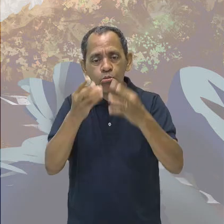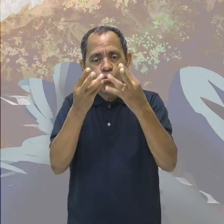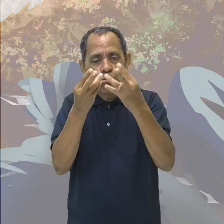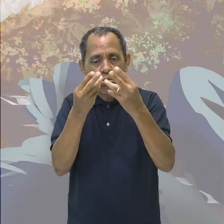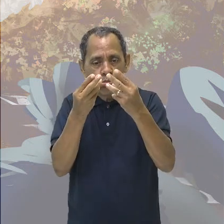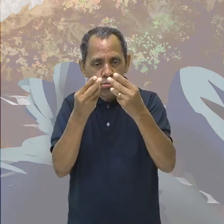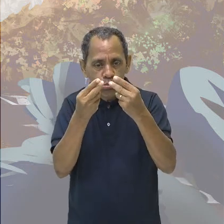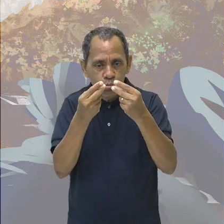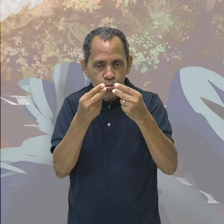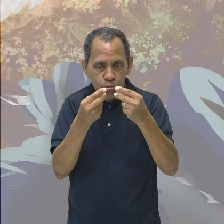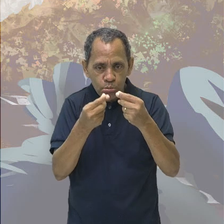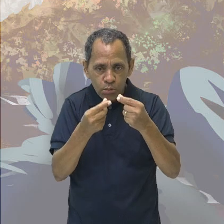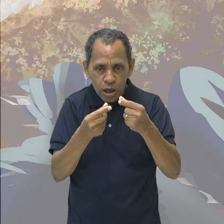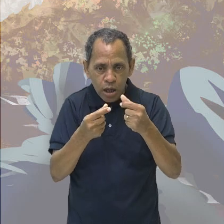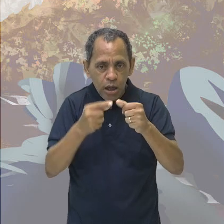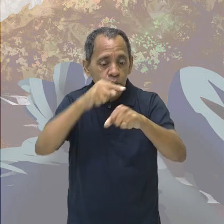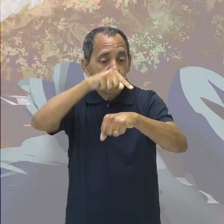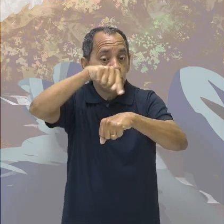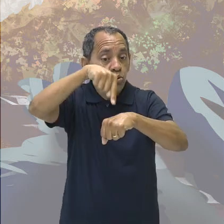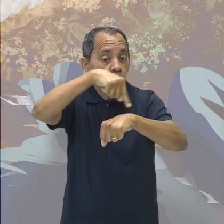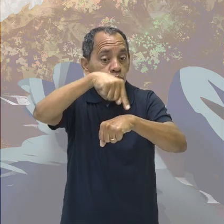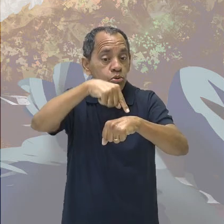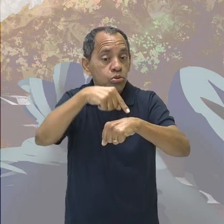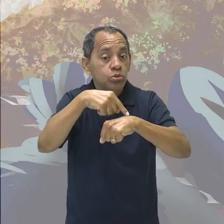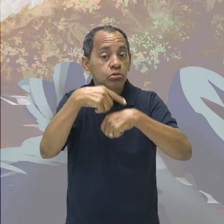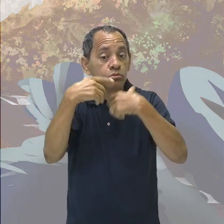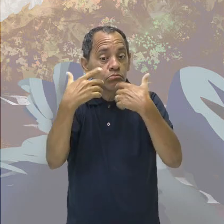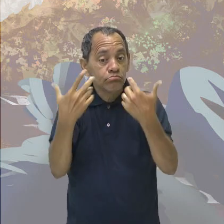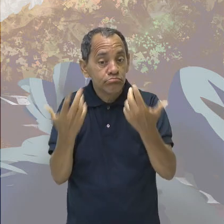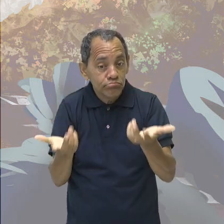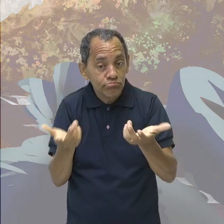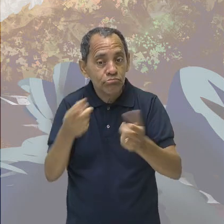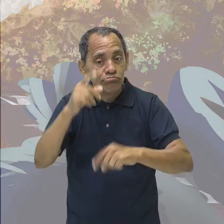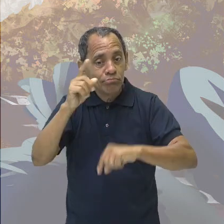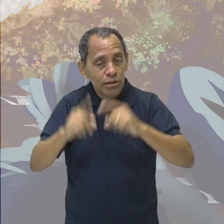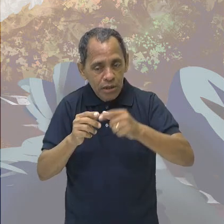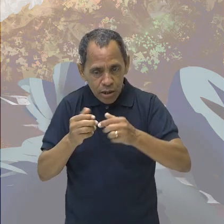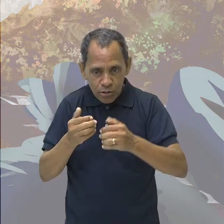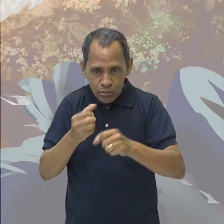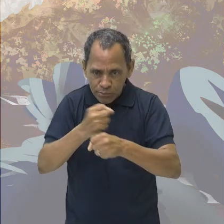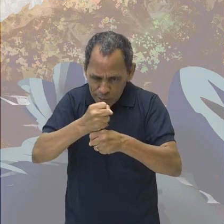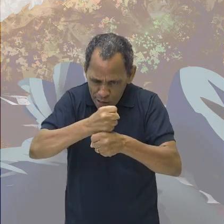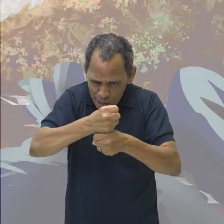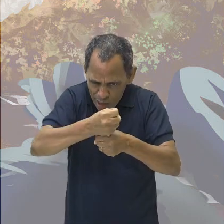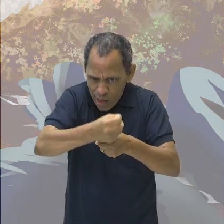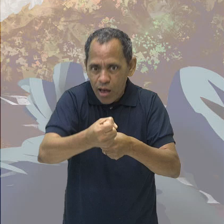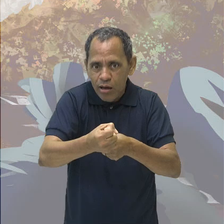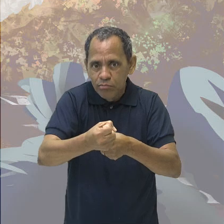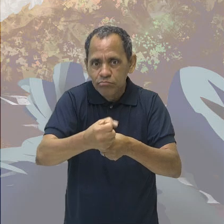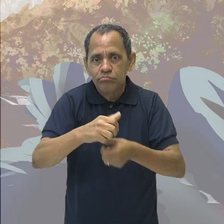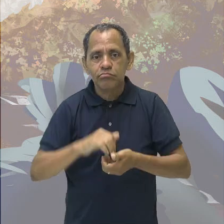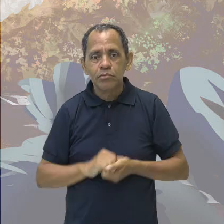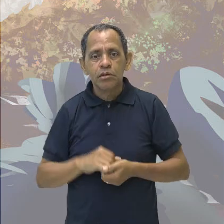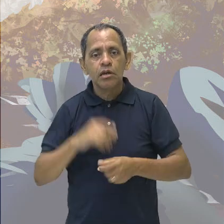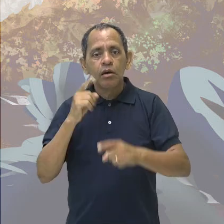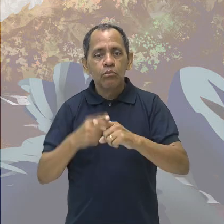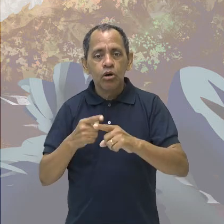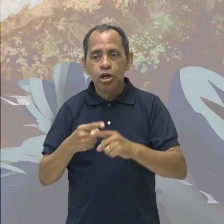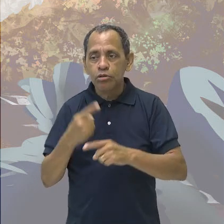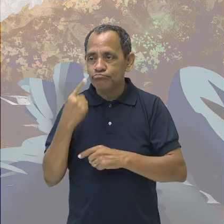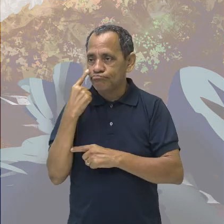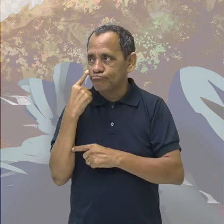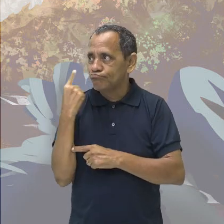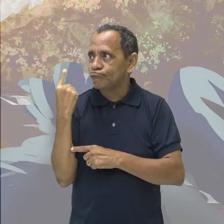decomposição, quanto tempo um material vai se decompor ao longo dos anos. Porque ao redor aqui de